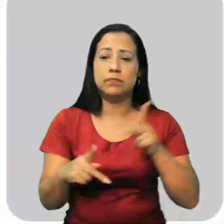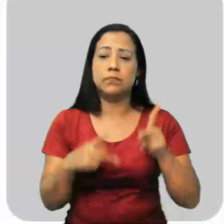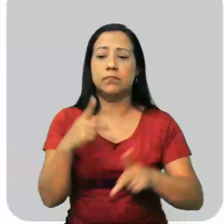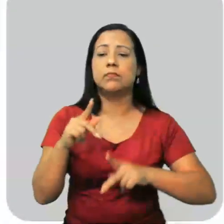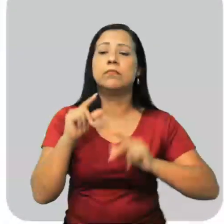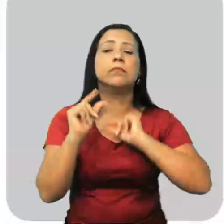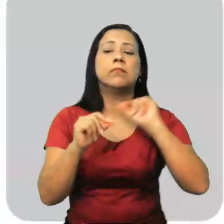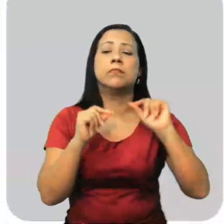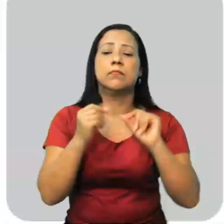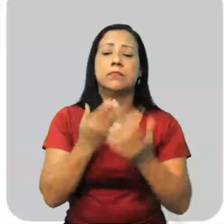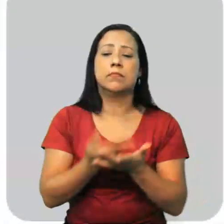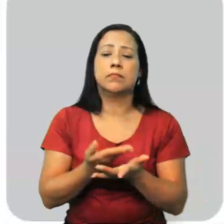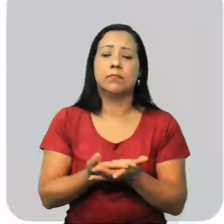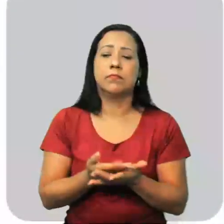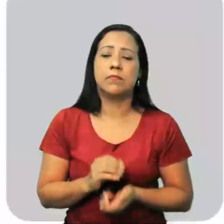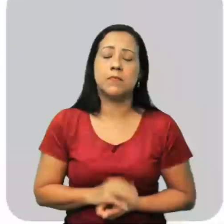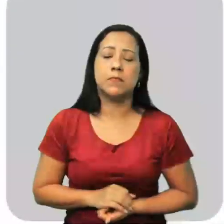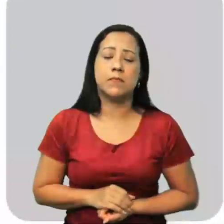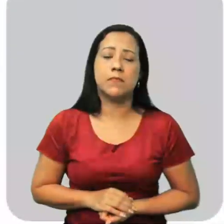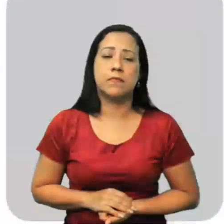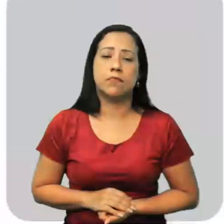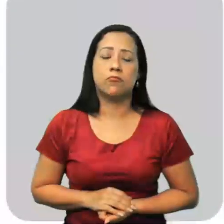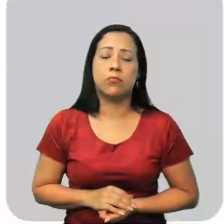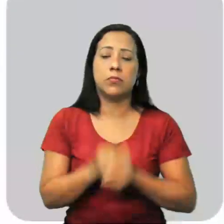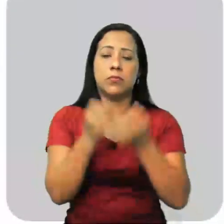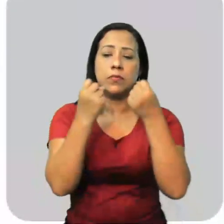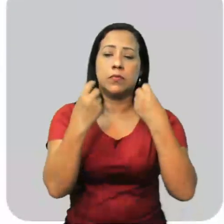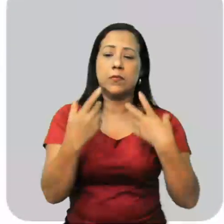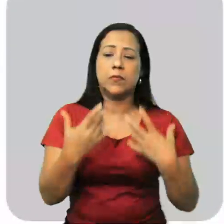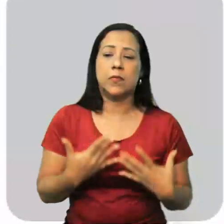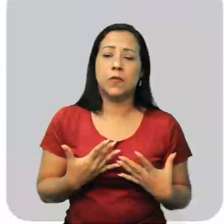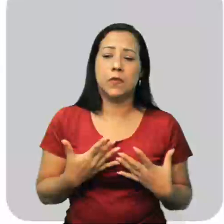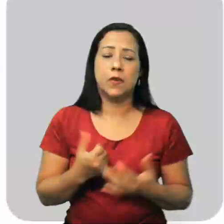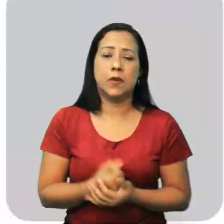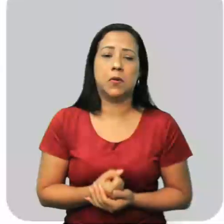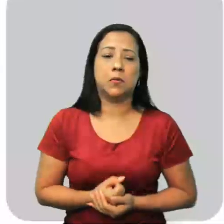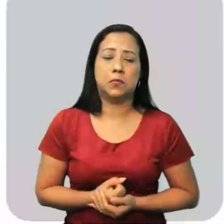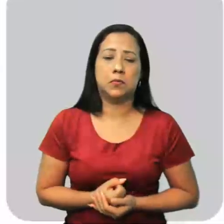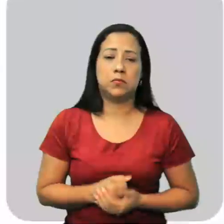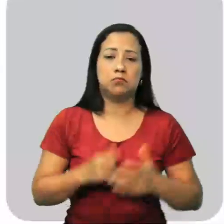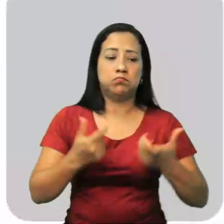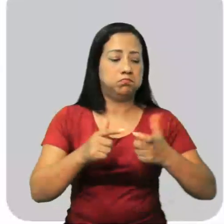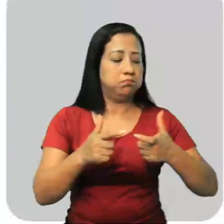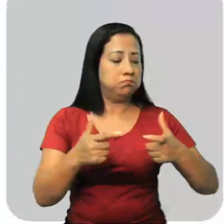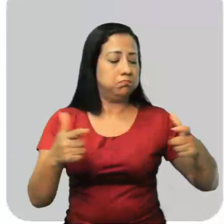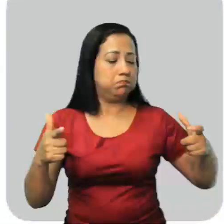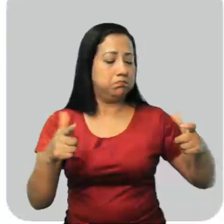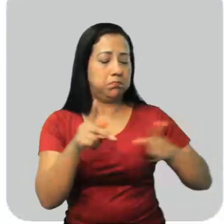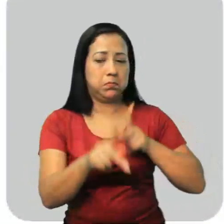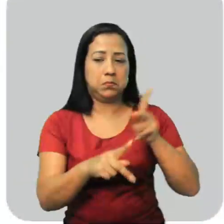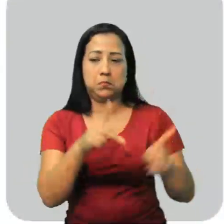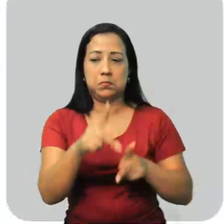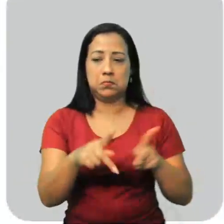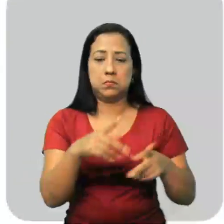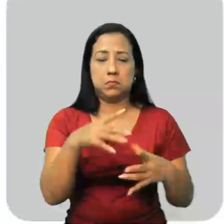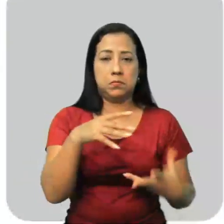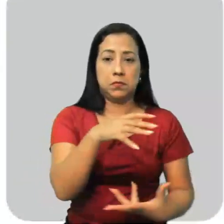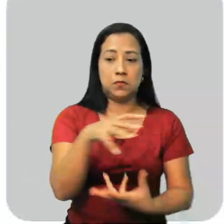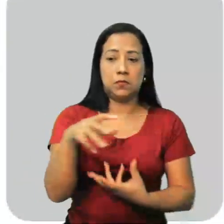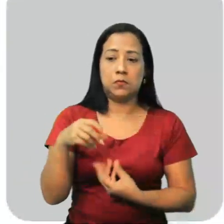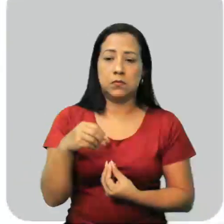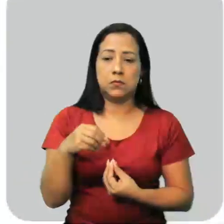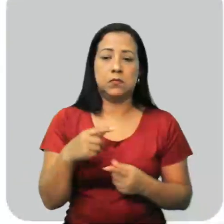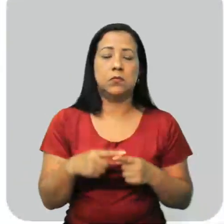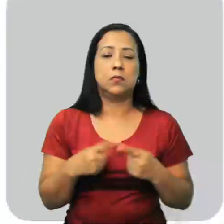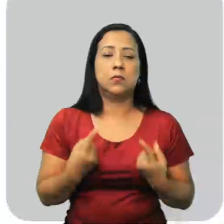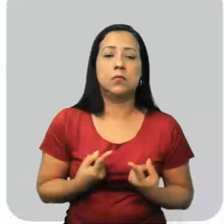bem? Nós iremos falar do crescimento da população mundo, dos termos básicos,